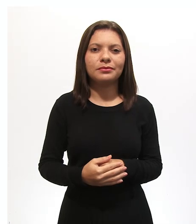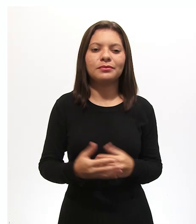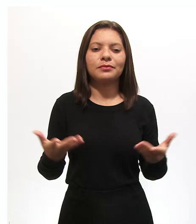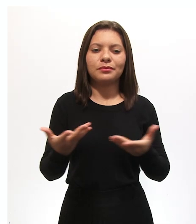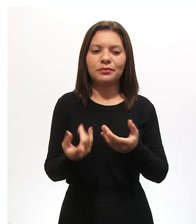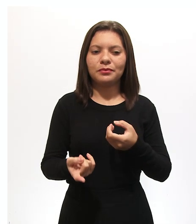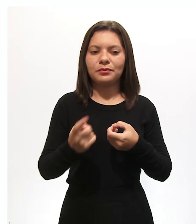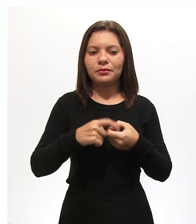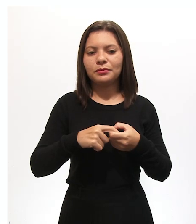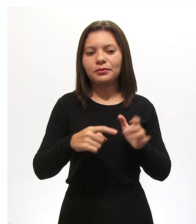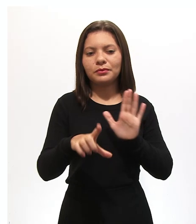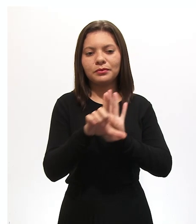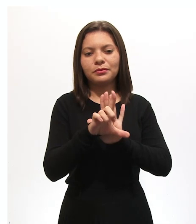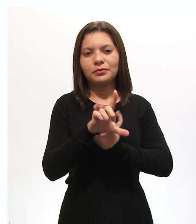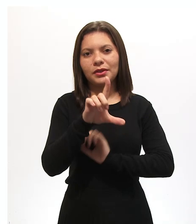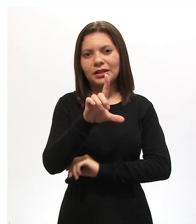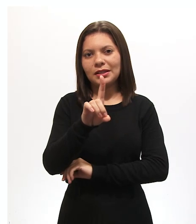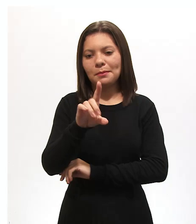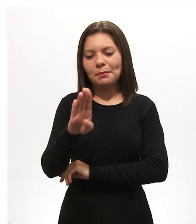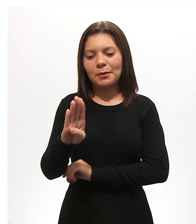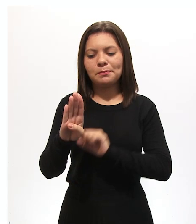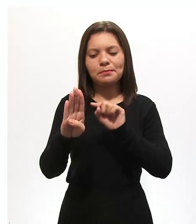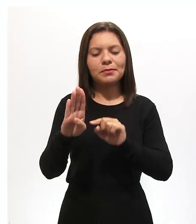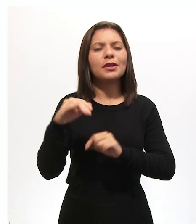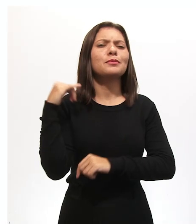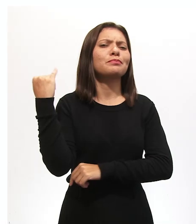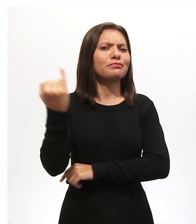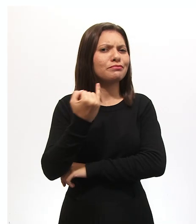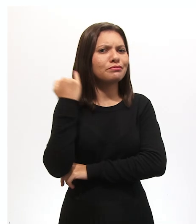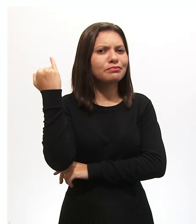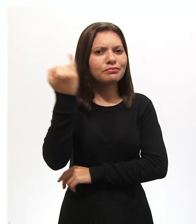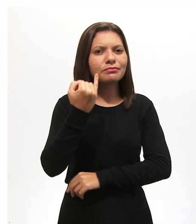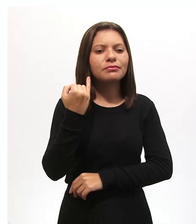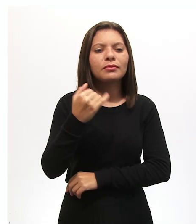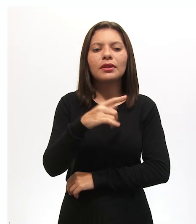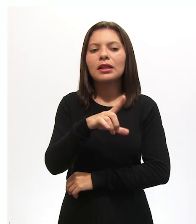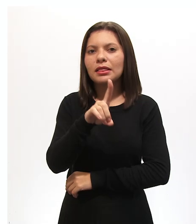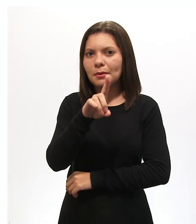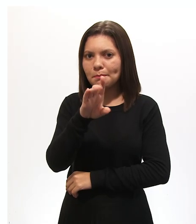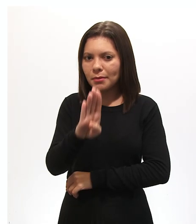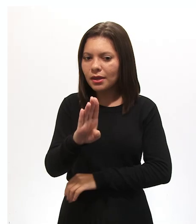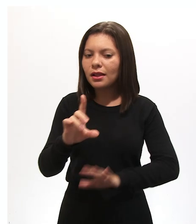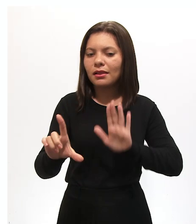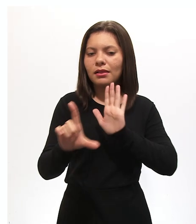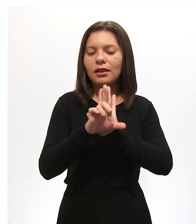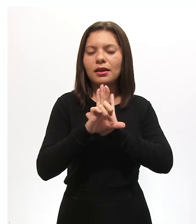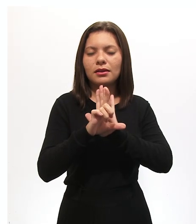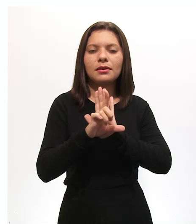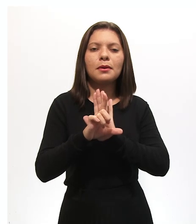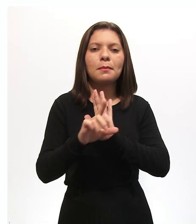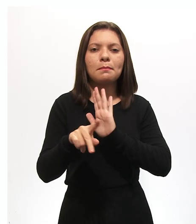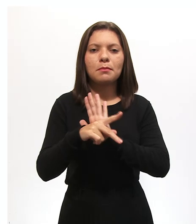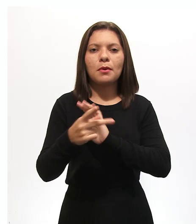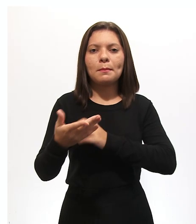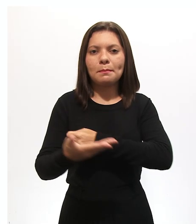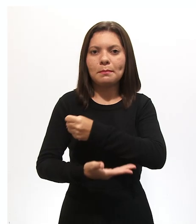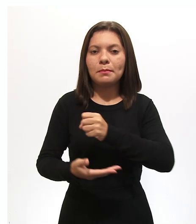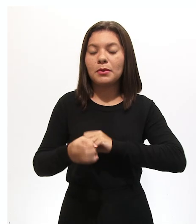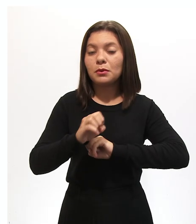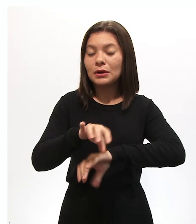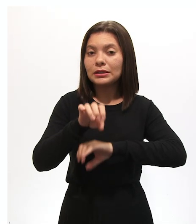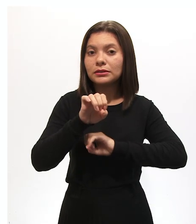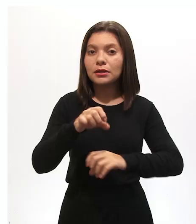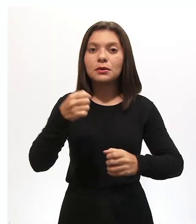Voltando a falar da LDB, ela estabelece, porque ela é importante, né, gente? Então, a LDB, a Lei de Diretrizes e Bases da Educação, ela